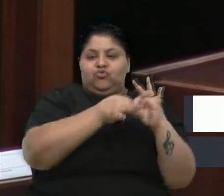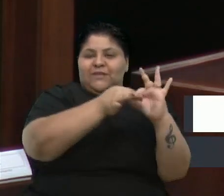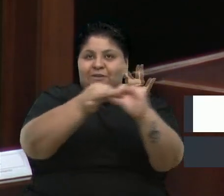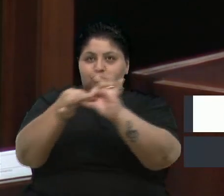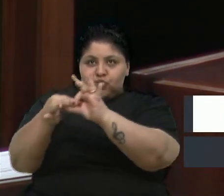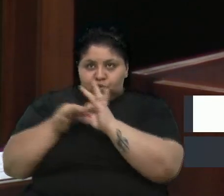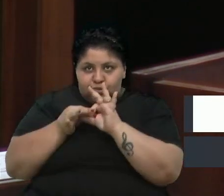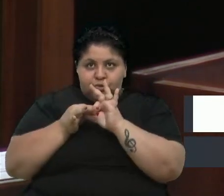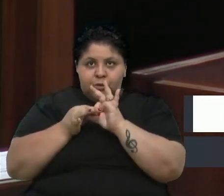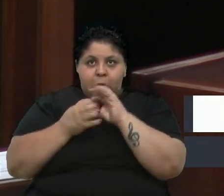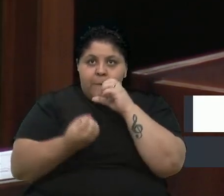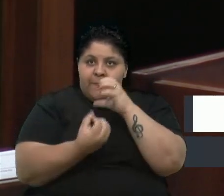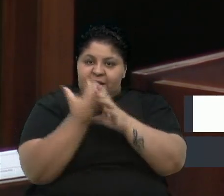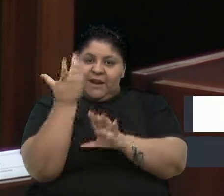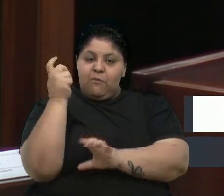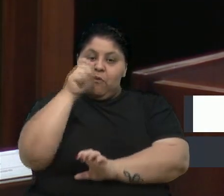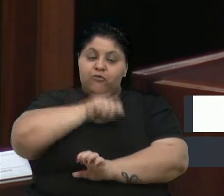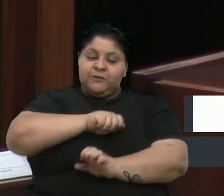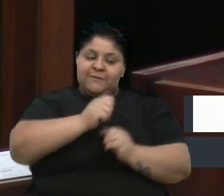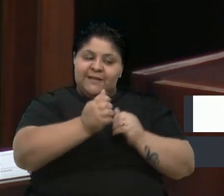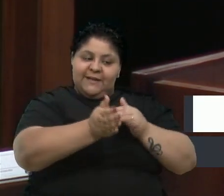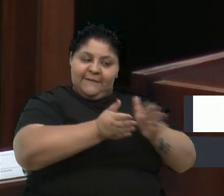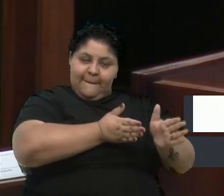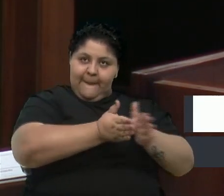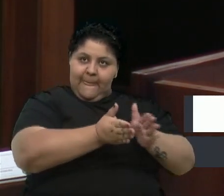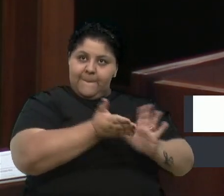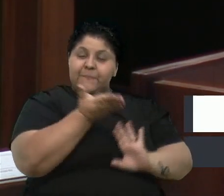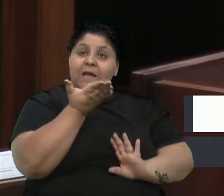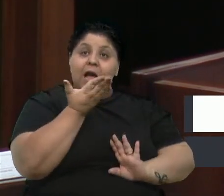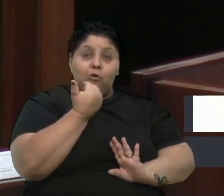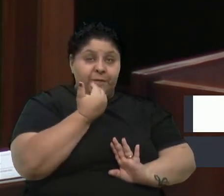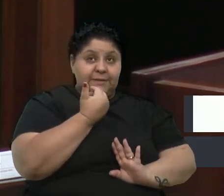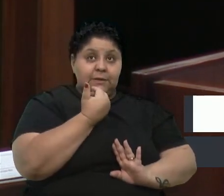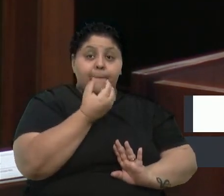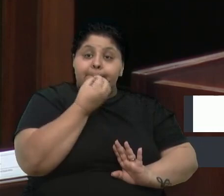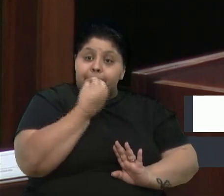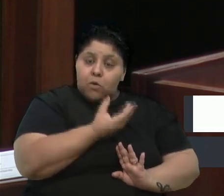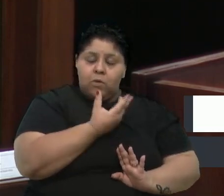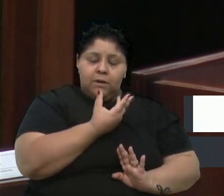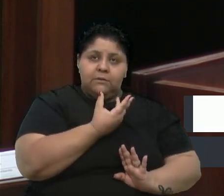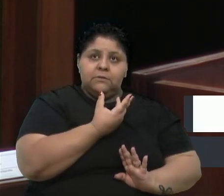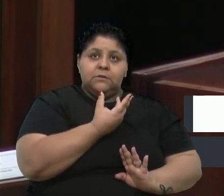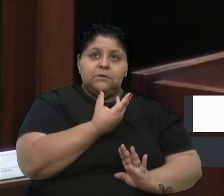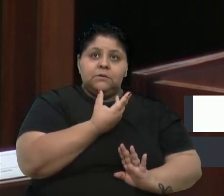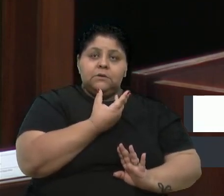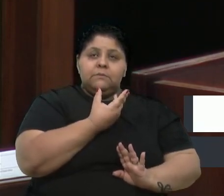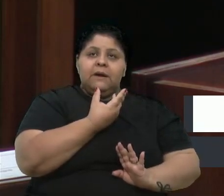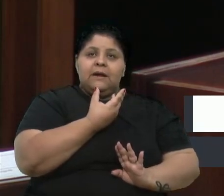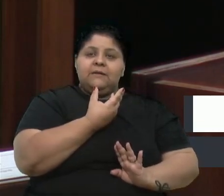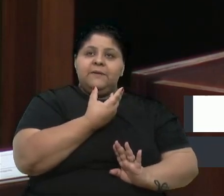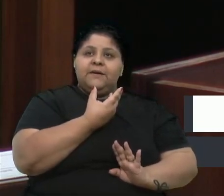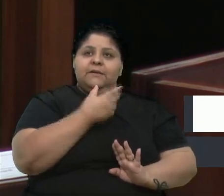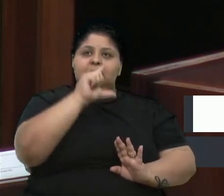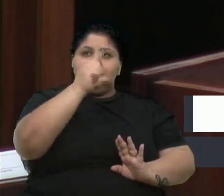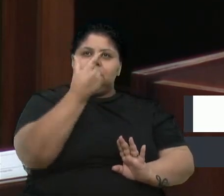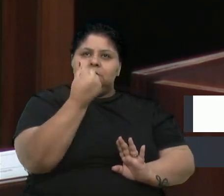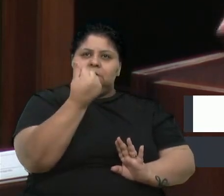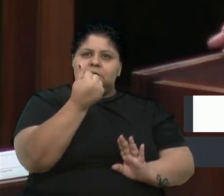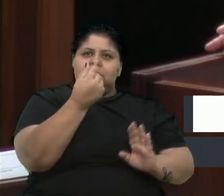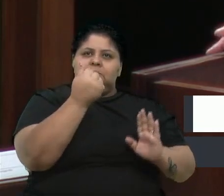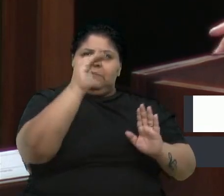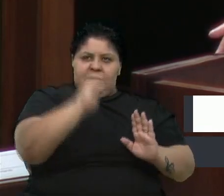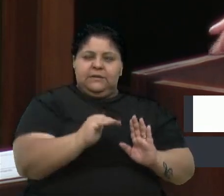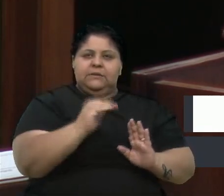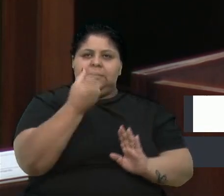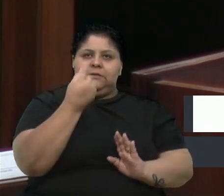possibilidade de acesso à comida boa e barata para uma parcela